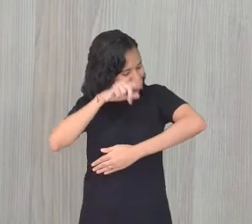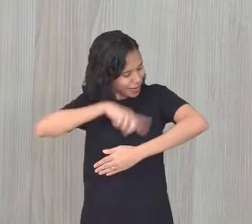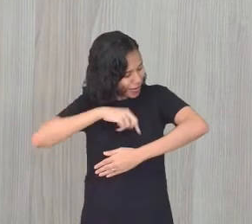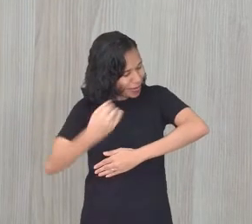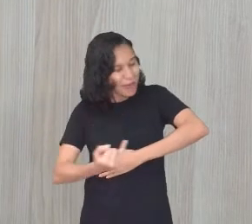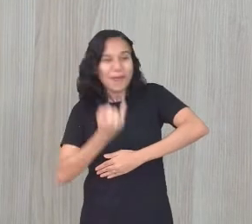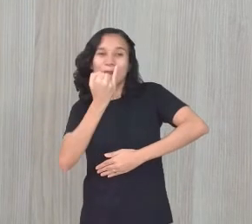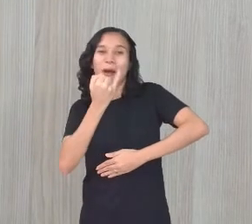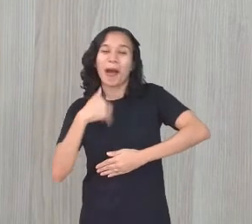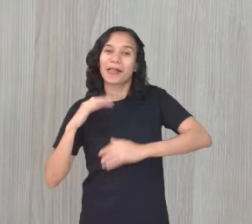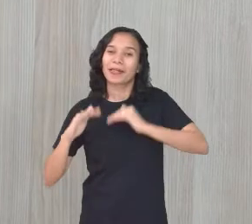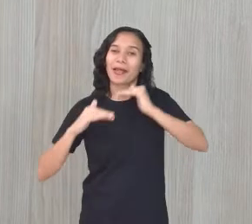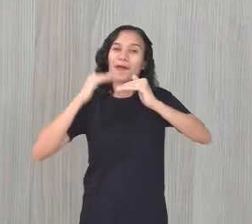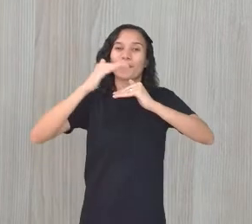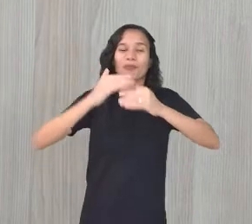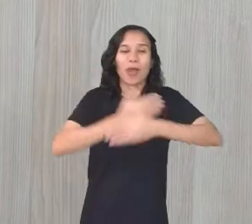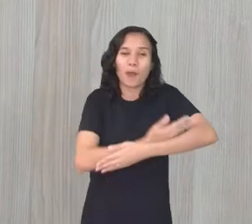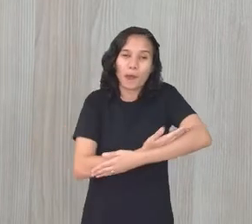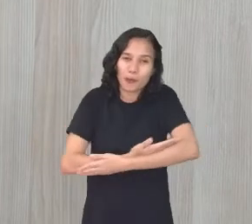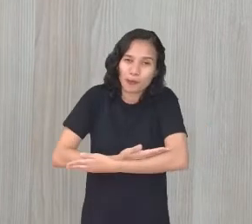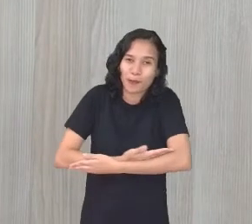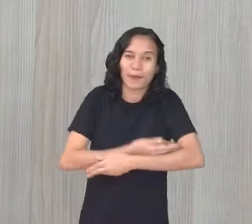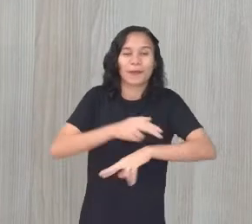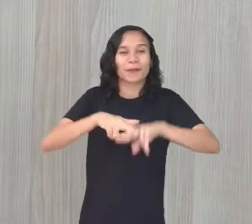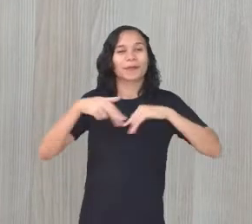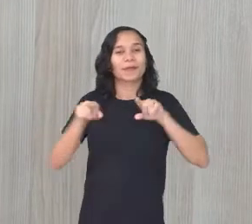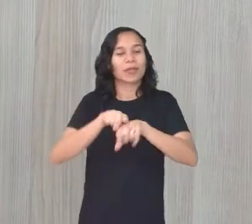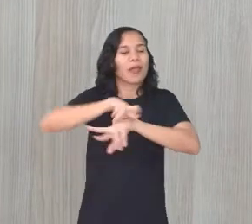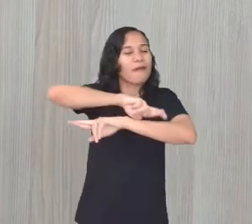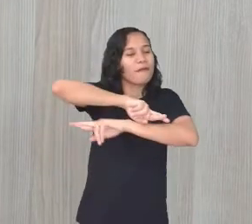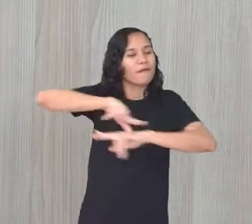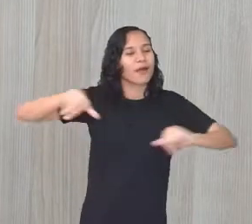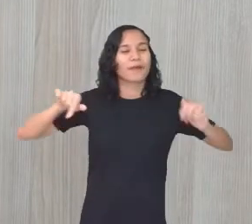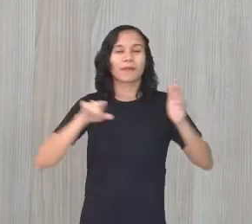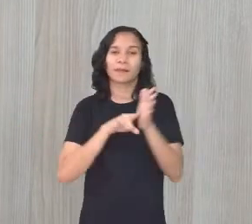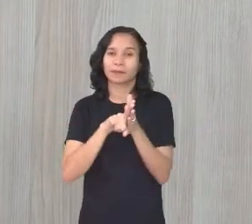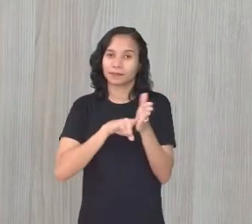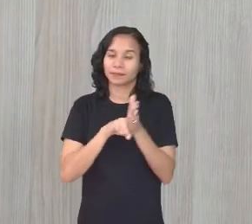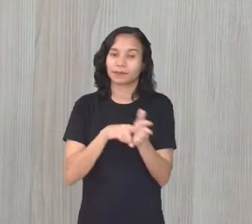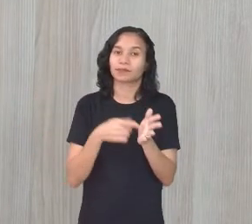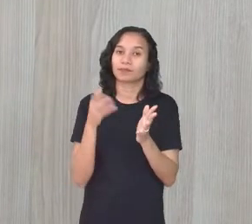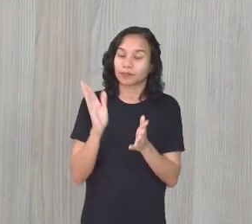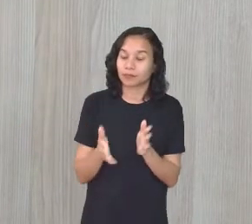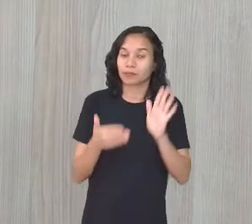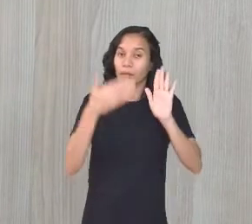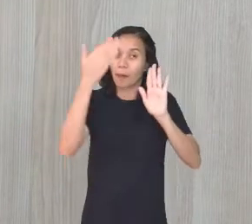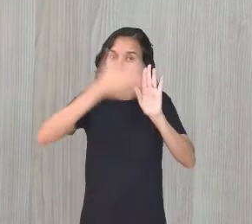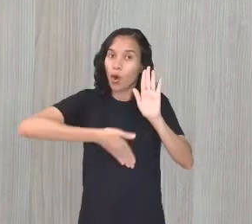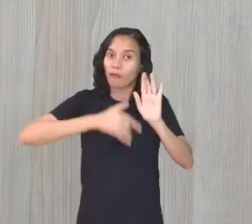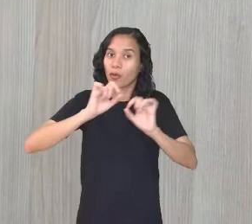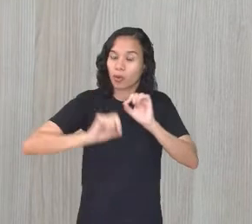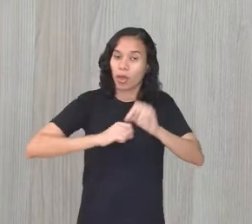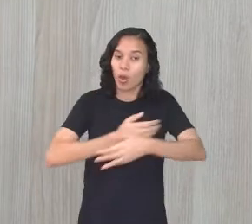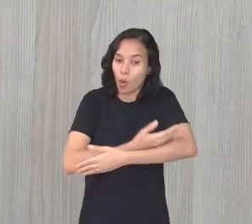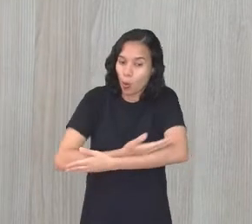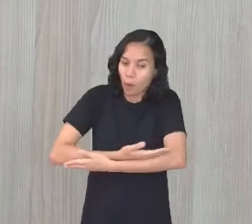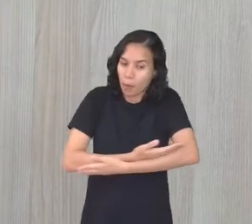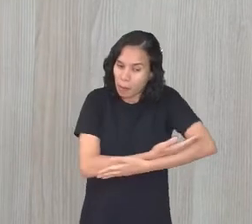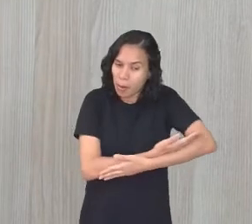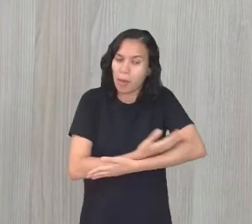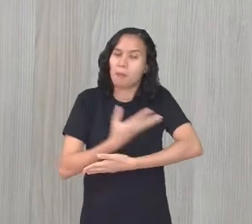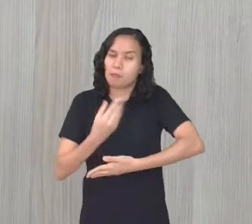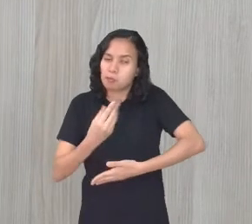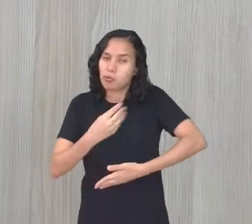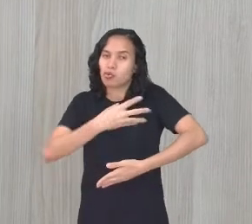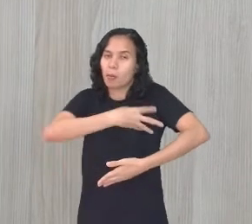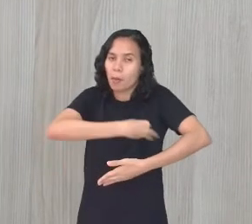para o bebê, para seu desenvolvimento. E através de várias pesquisas já prova-se que o bebê que ele é bastante alimentado, ele